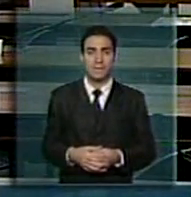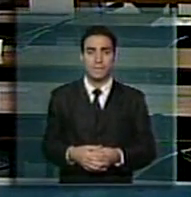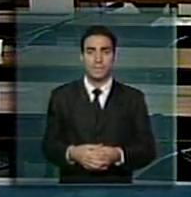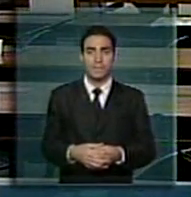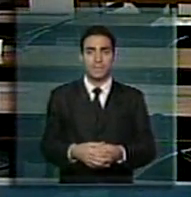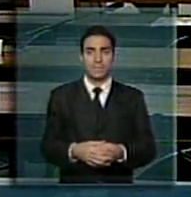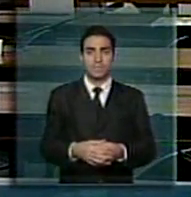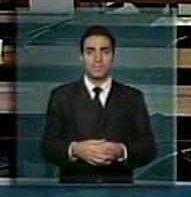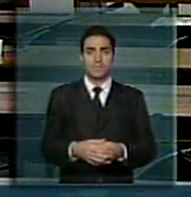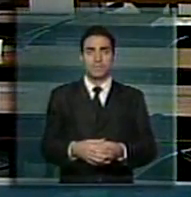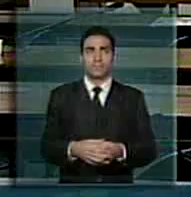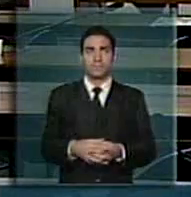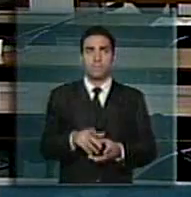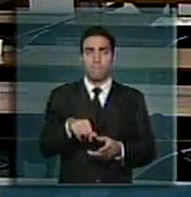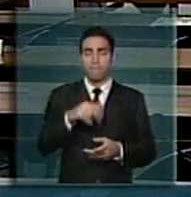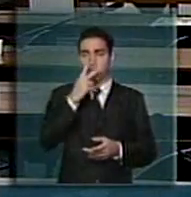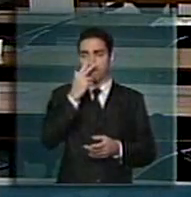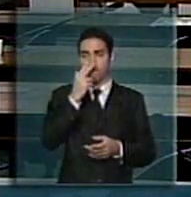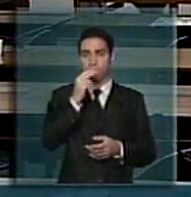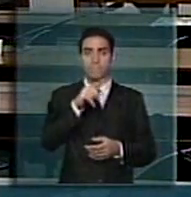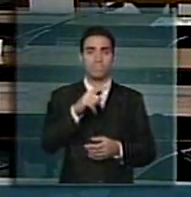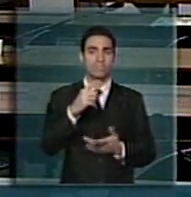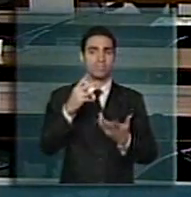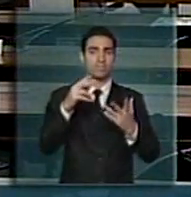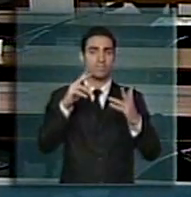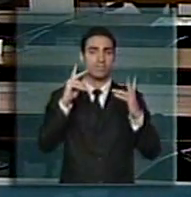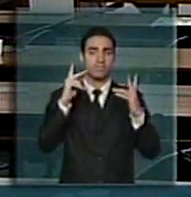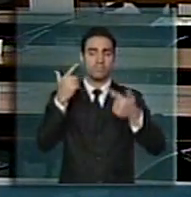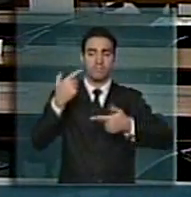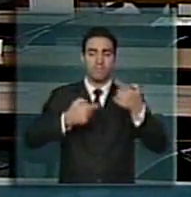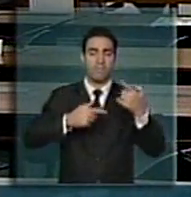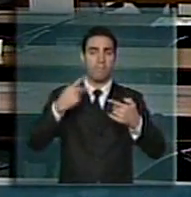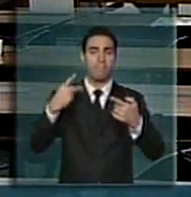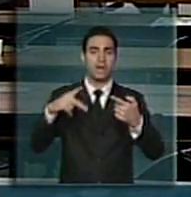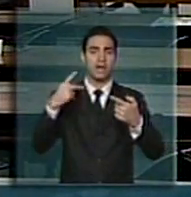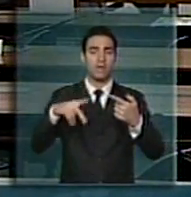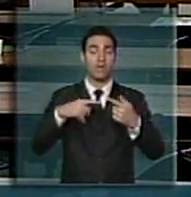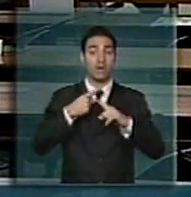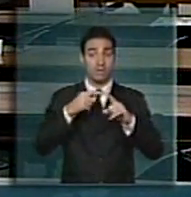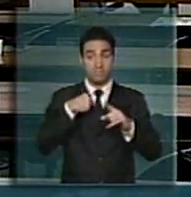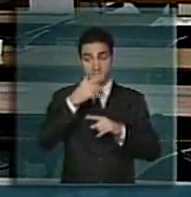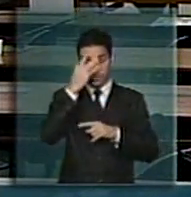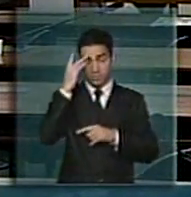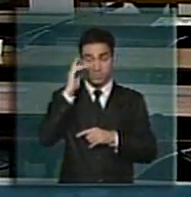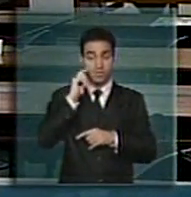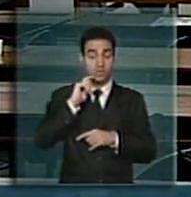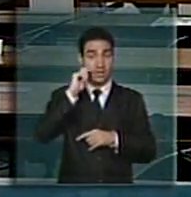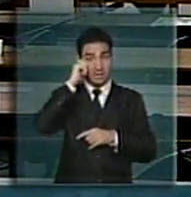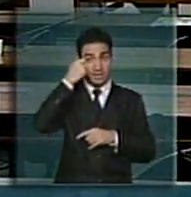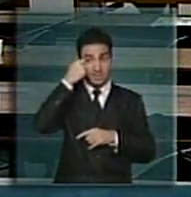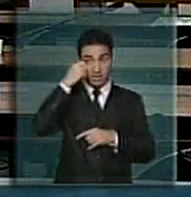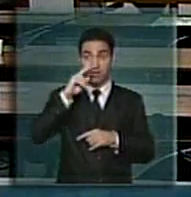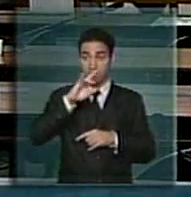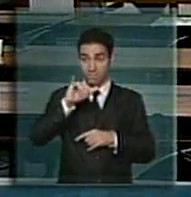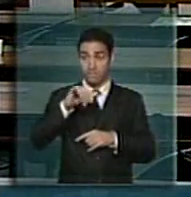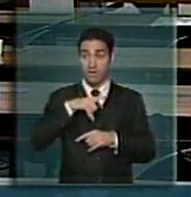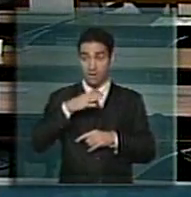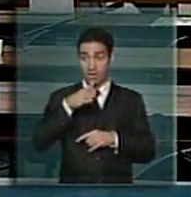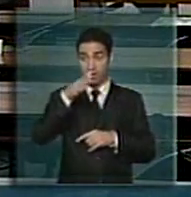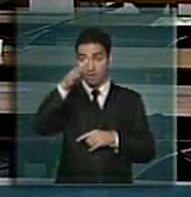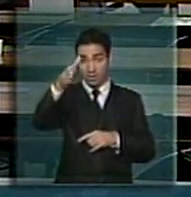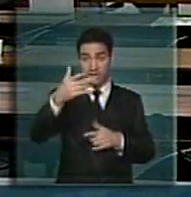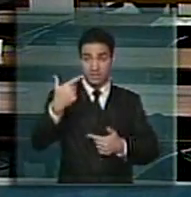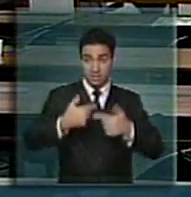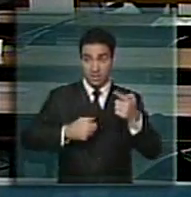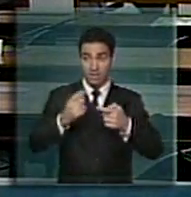a nossa velha guerra do Paraguai lá, olha ali, o negro que for de bucha de canhão e que voltar vivo,